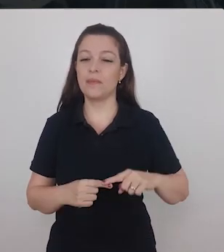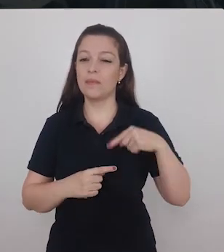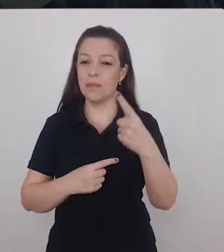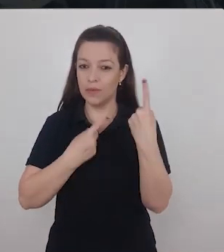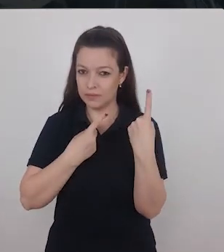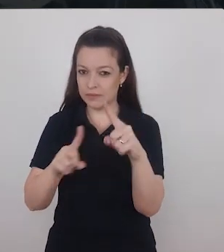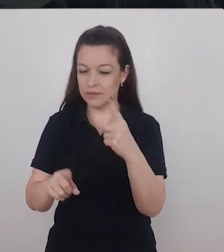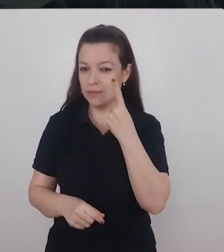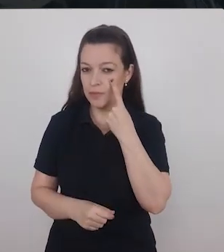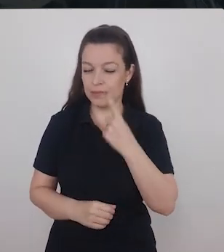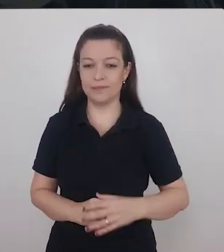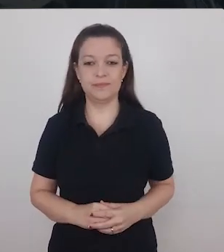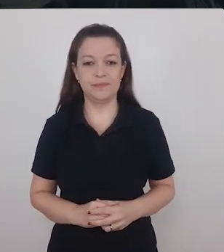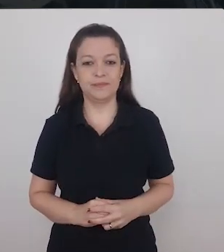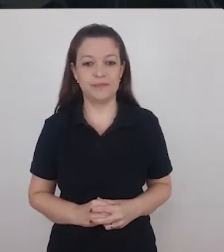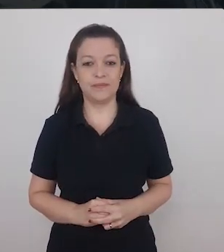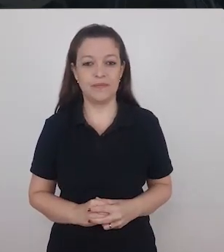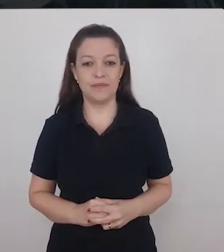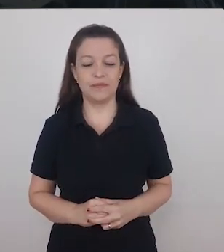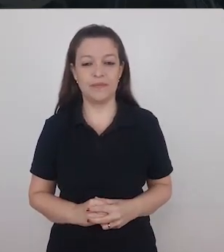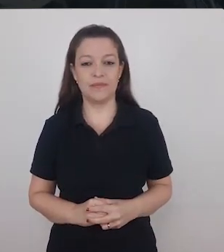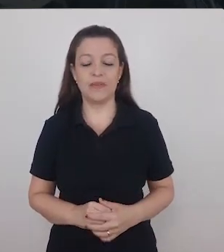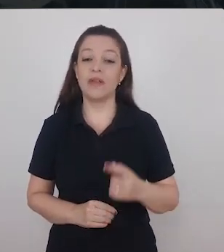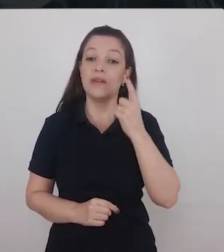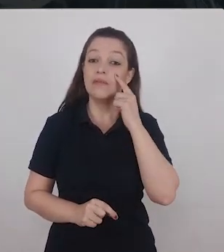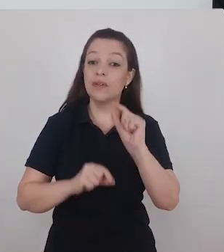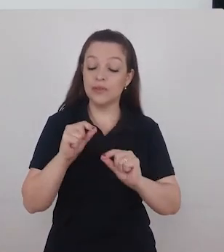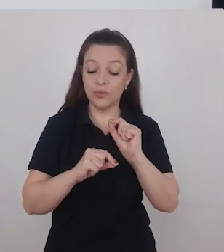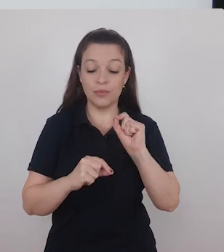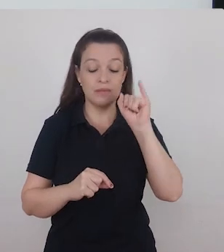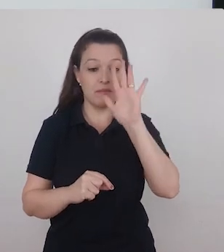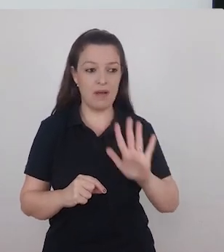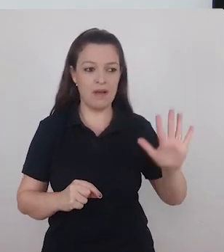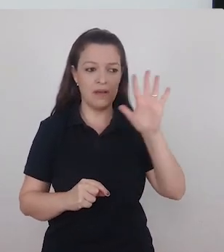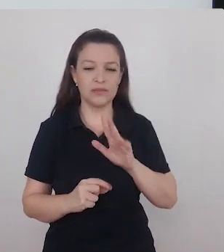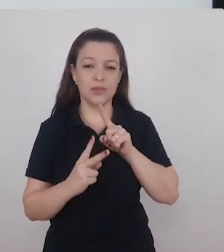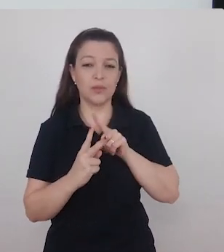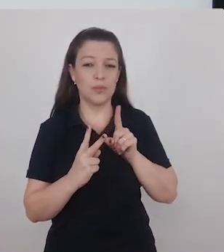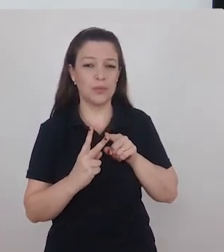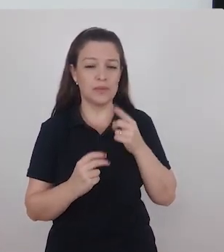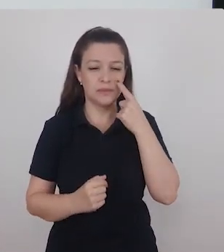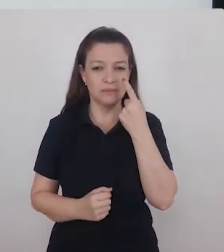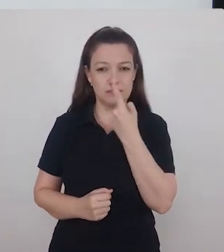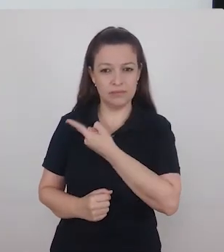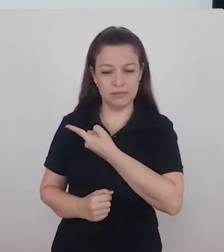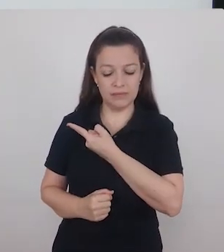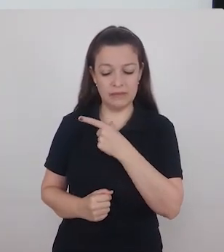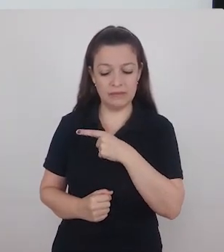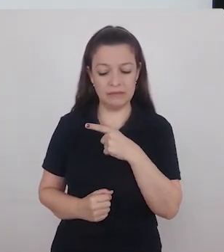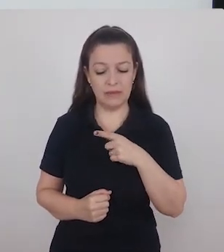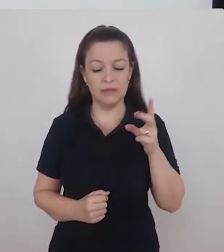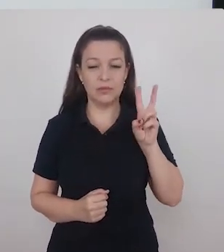próximo desafio? Observem aqui. Nós temos duas imagens. Entre essa imagem e